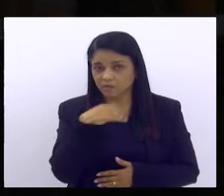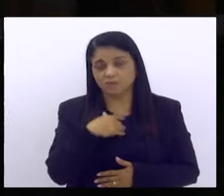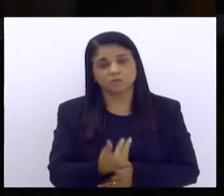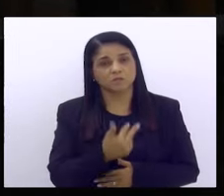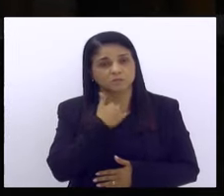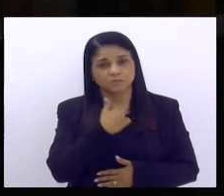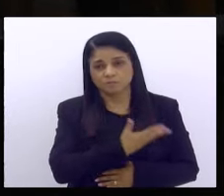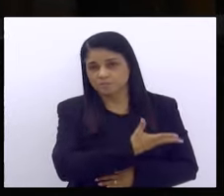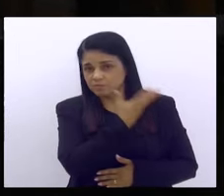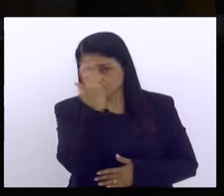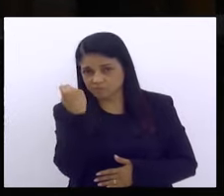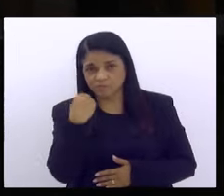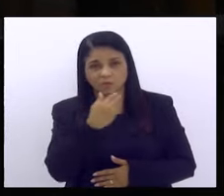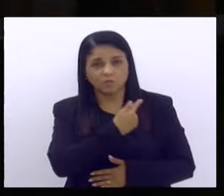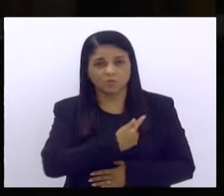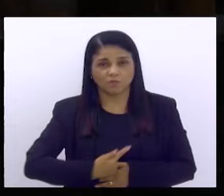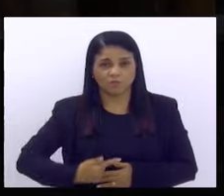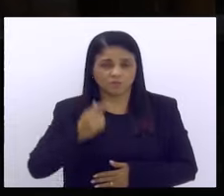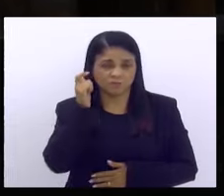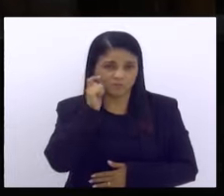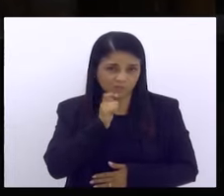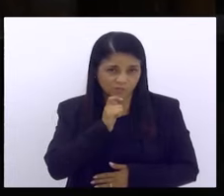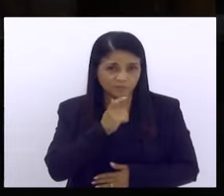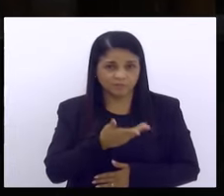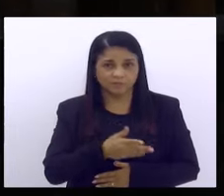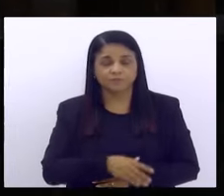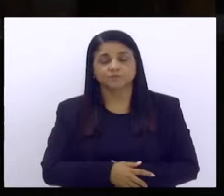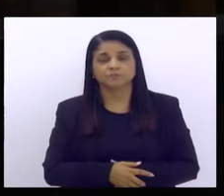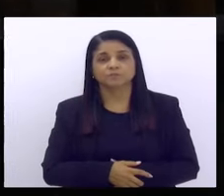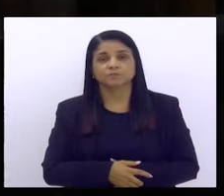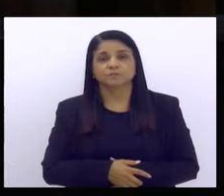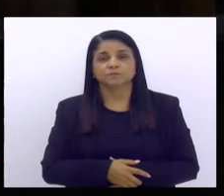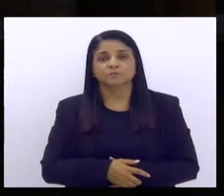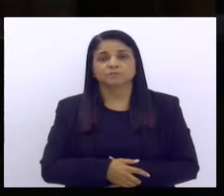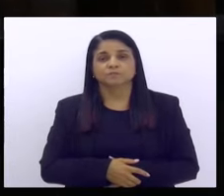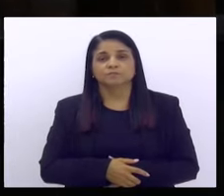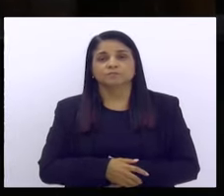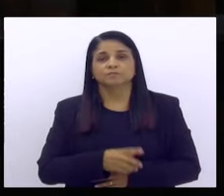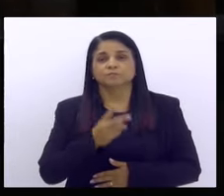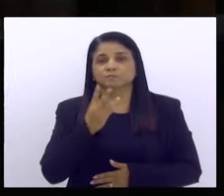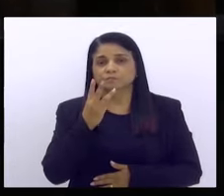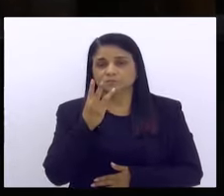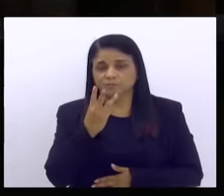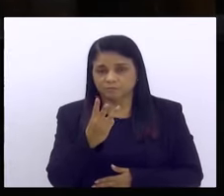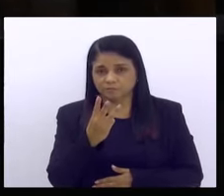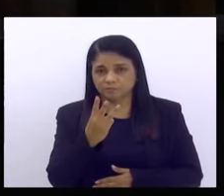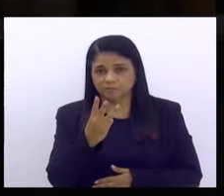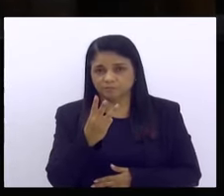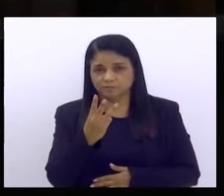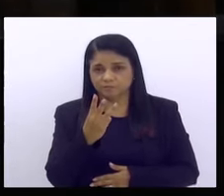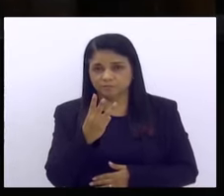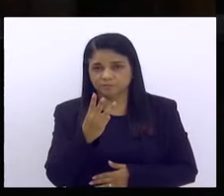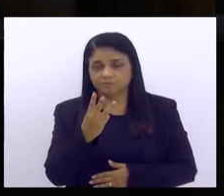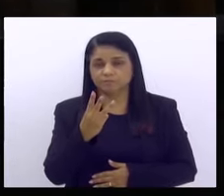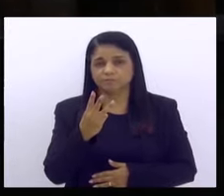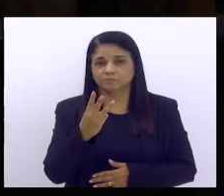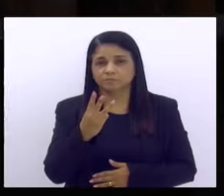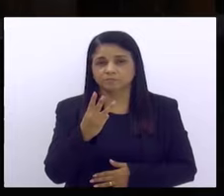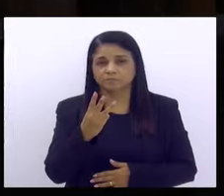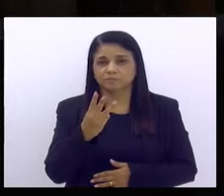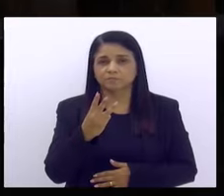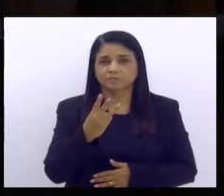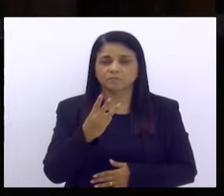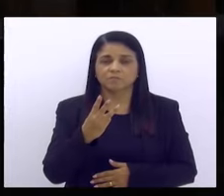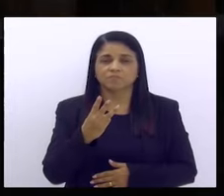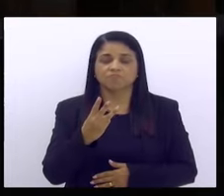esquecer que, sob o governo Cláudio Castro, que tiveram 3 das 5 maiores